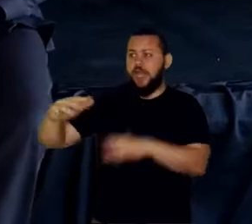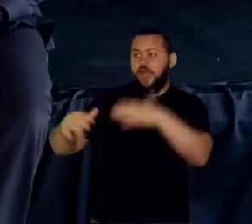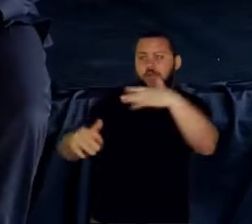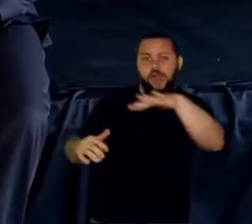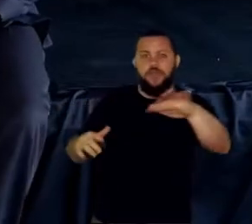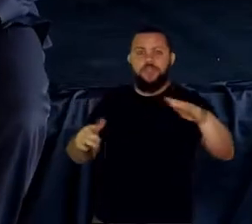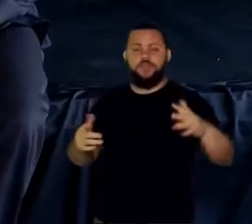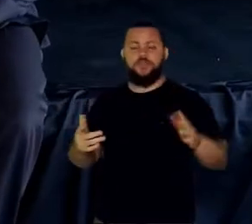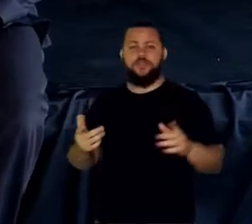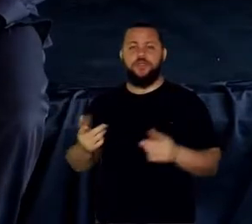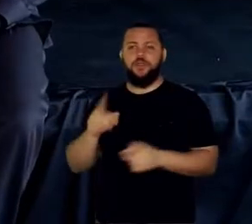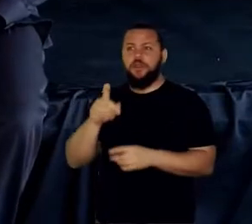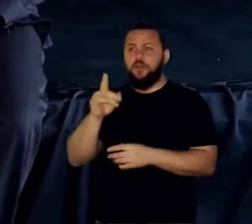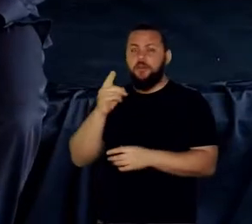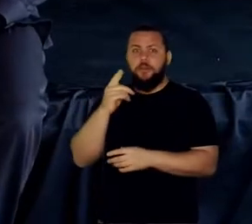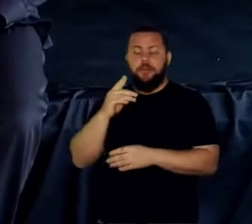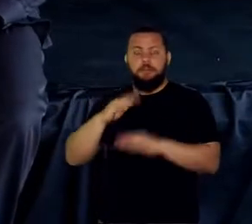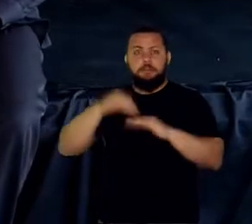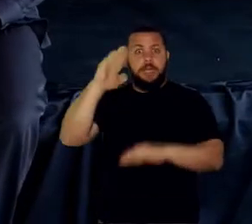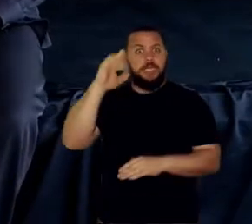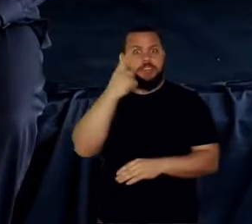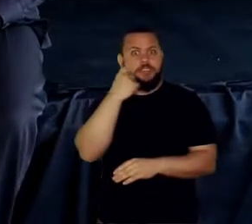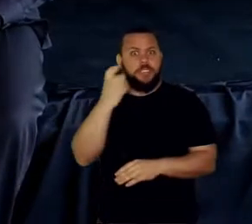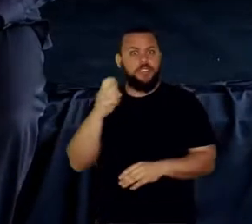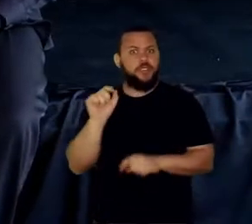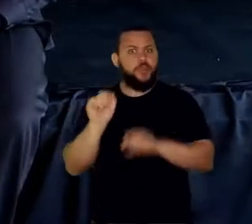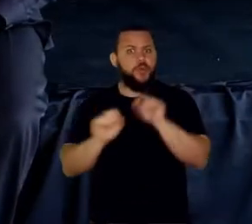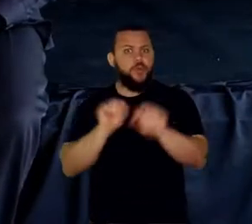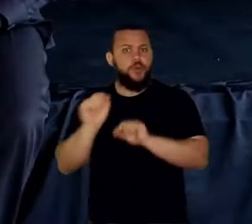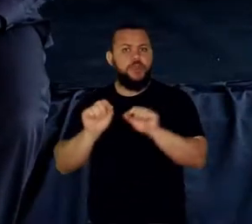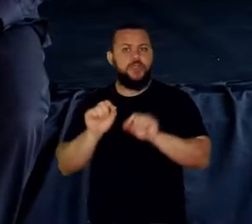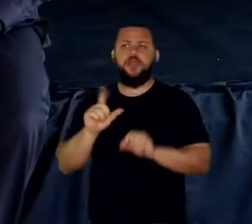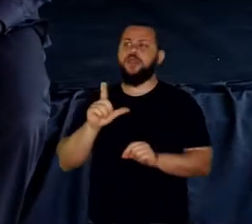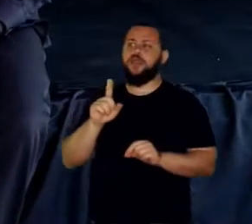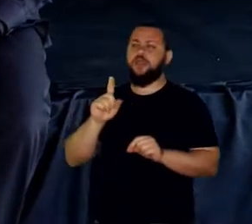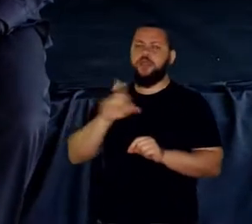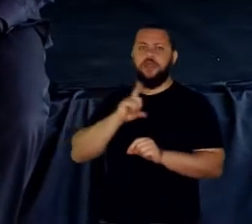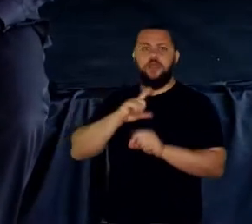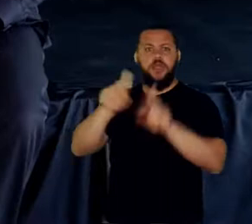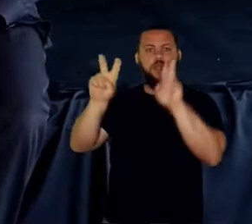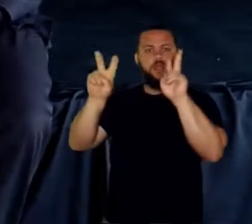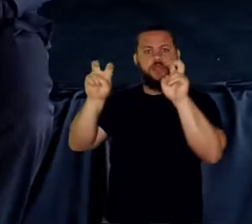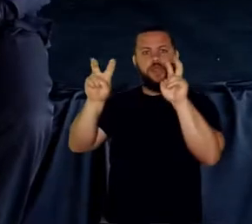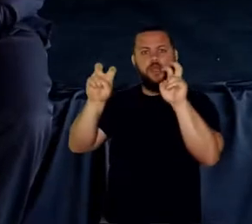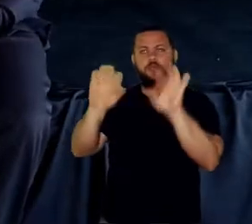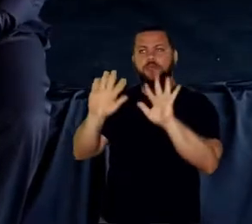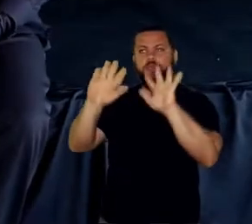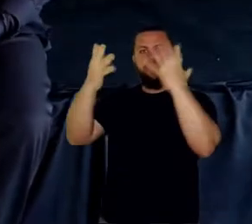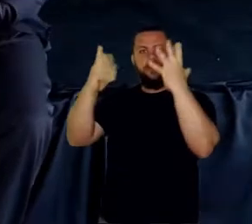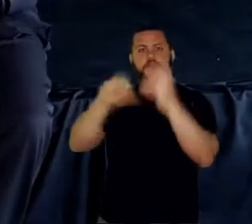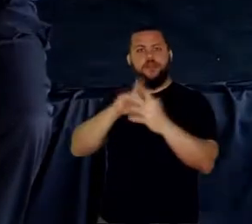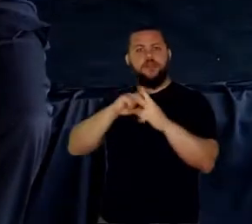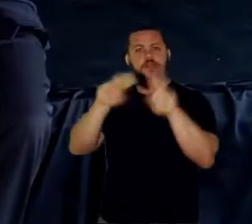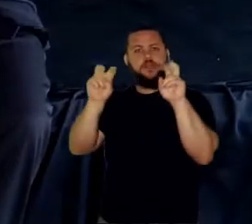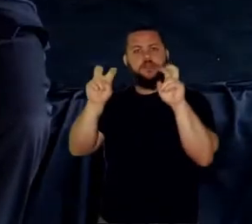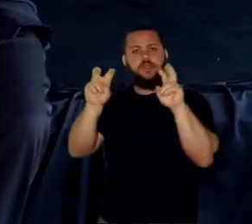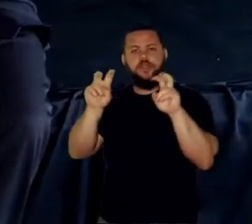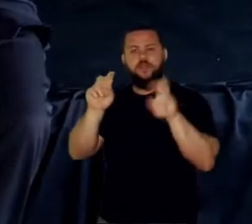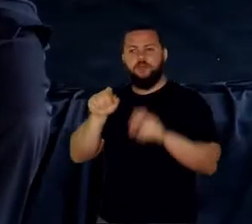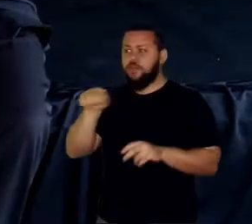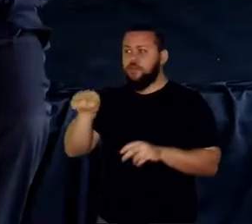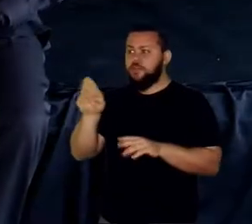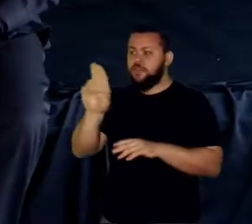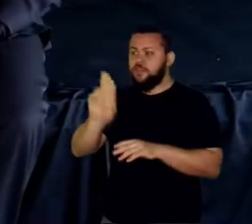E o mais interessante que tem o tema, o próprio espetáculo tem esse tema e você utiliza também